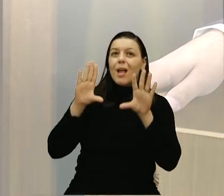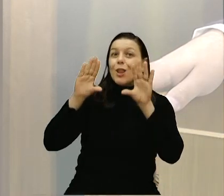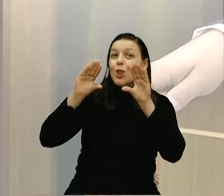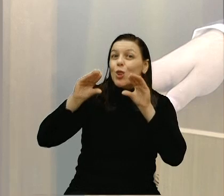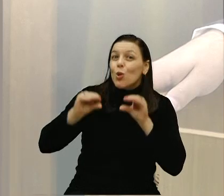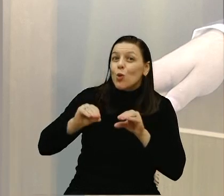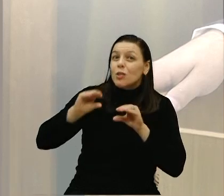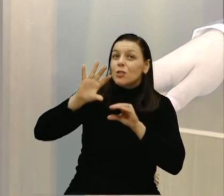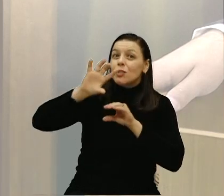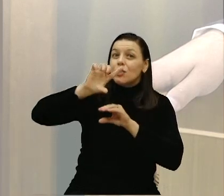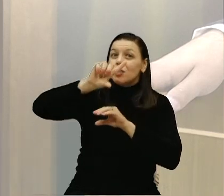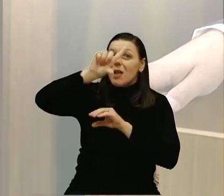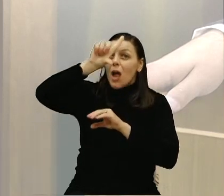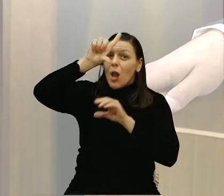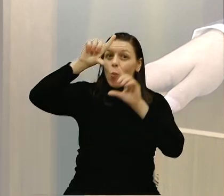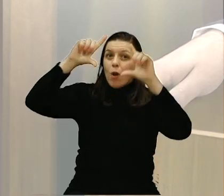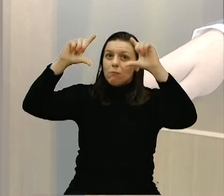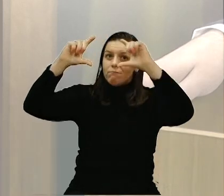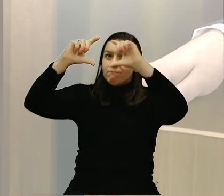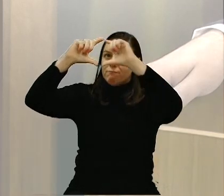de pensar